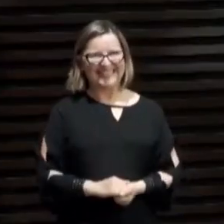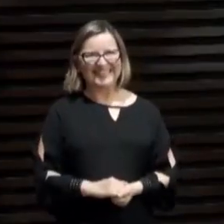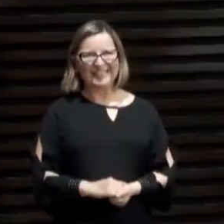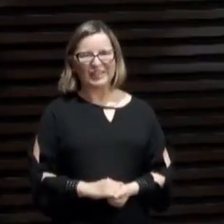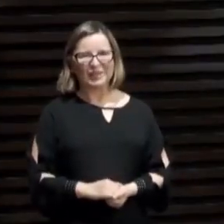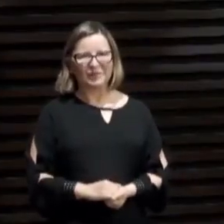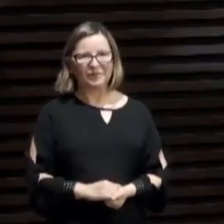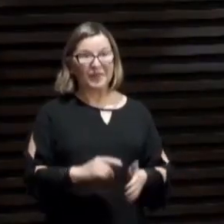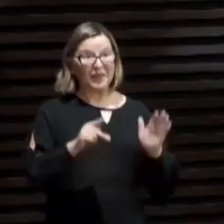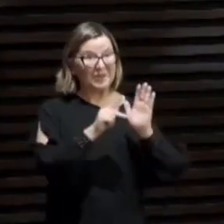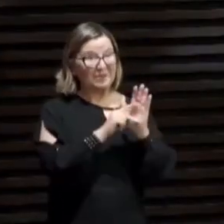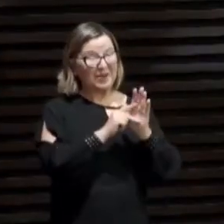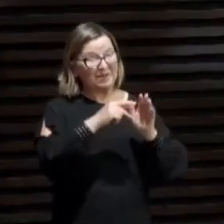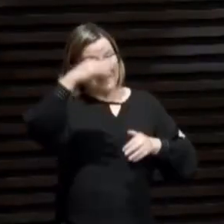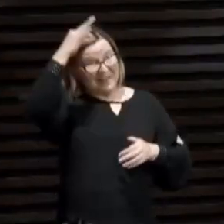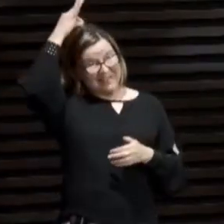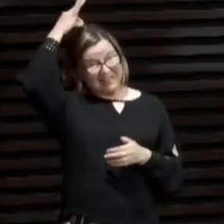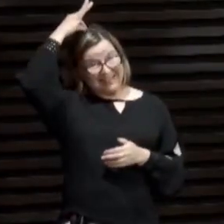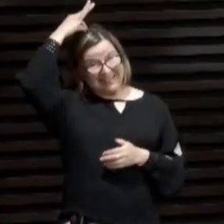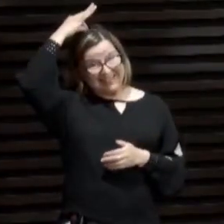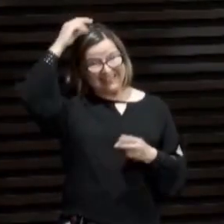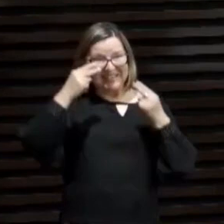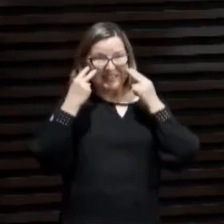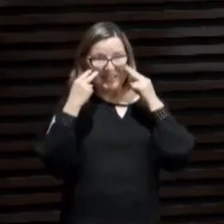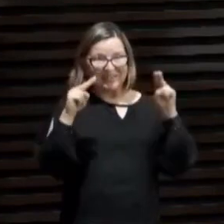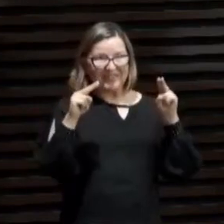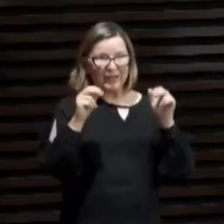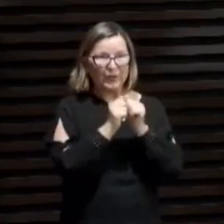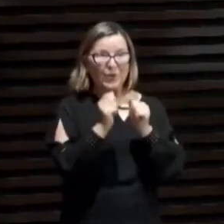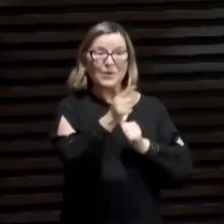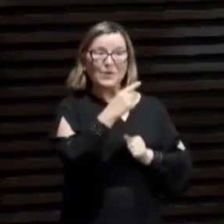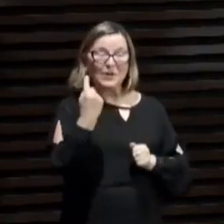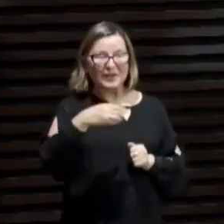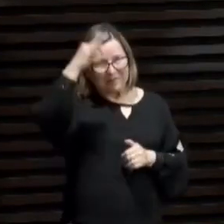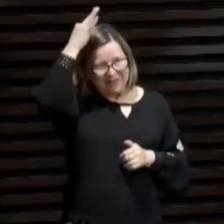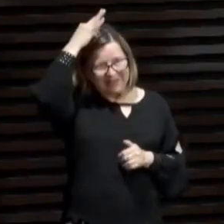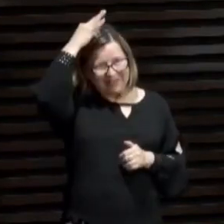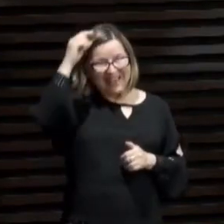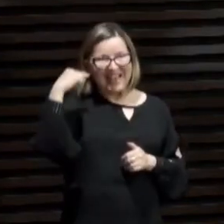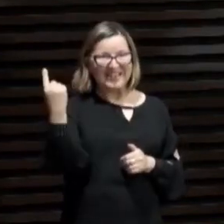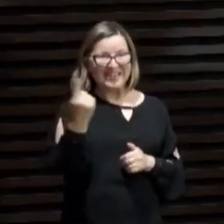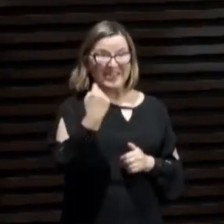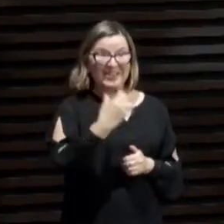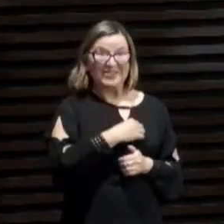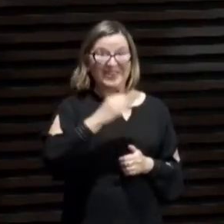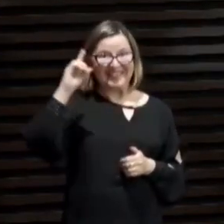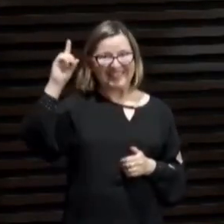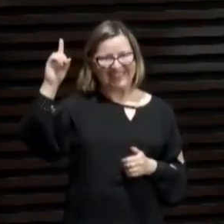O próprio Espírito testifica com o nosso espírito que somos filhos de